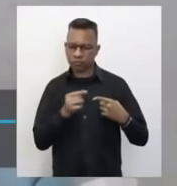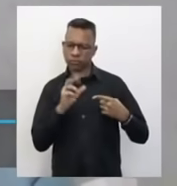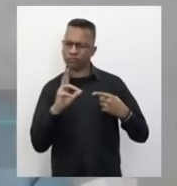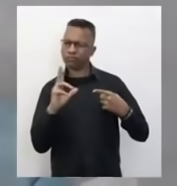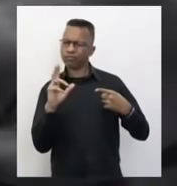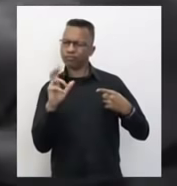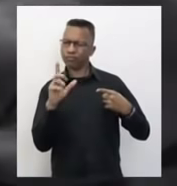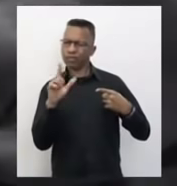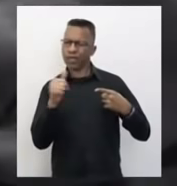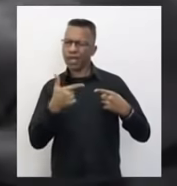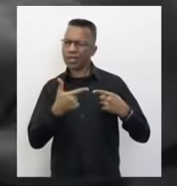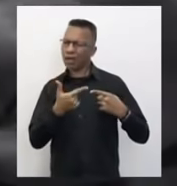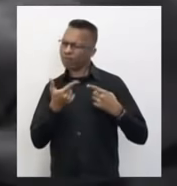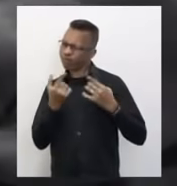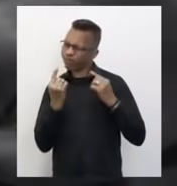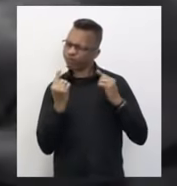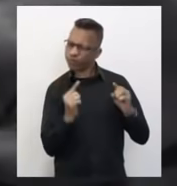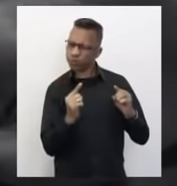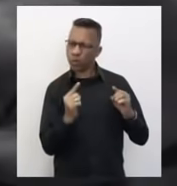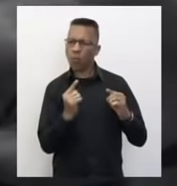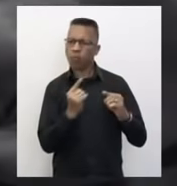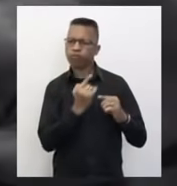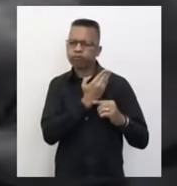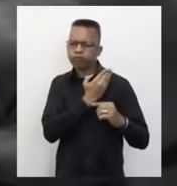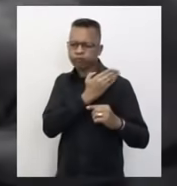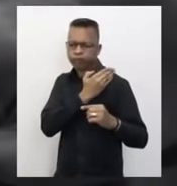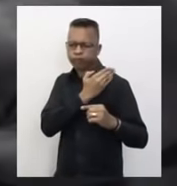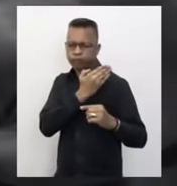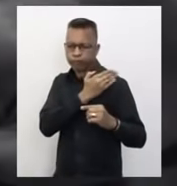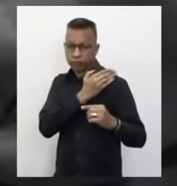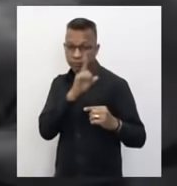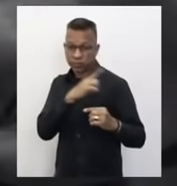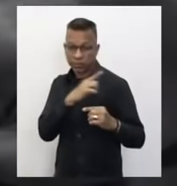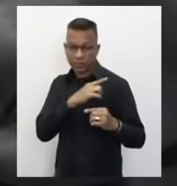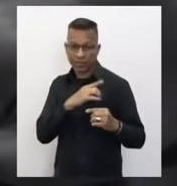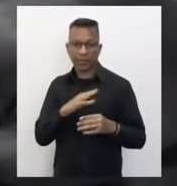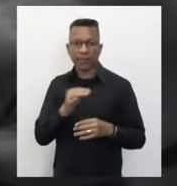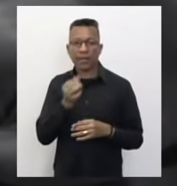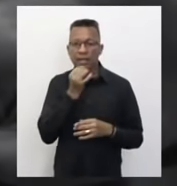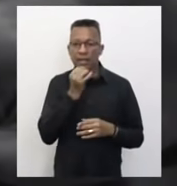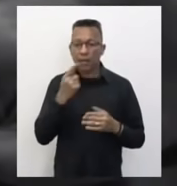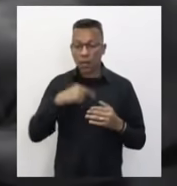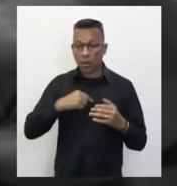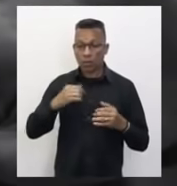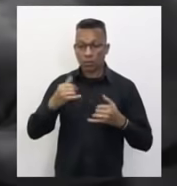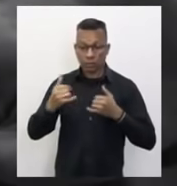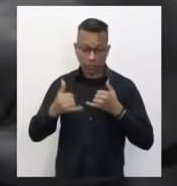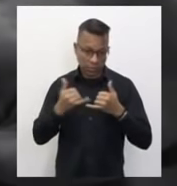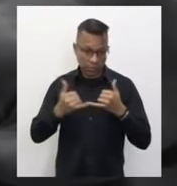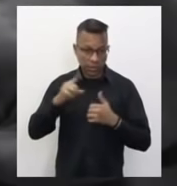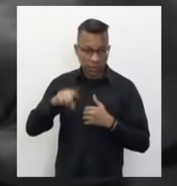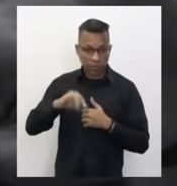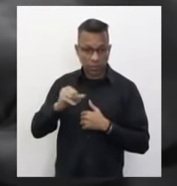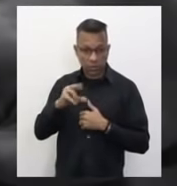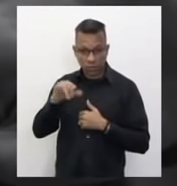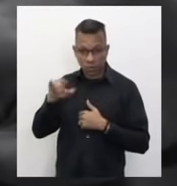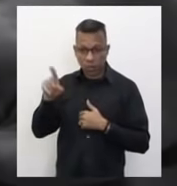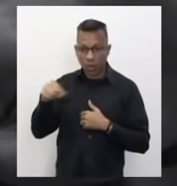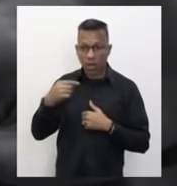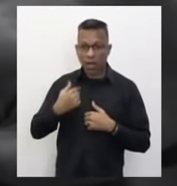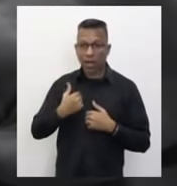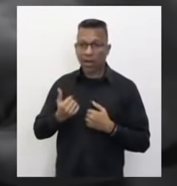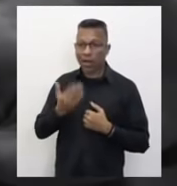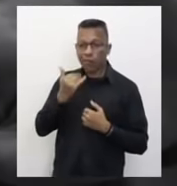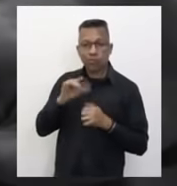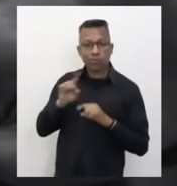tom abusivo e um tom preconceituoso. Por exemplo, eu brinquei aqui com a Ju falando de futebol. Ah, porque a Ju é palmeirense, eu também sou